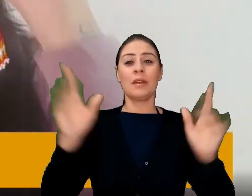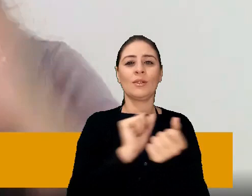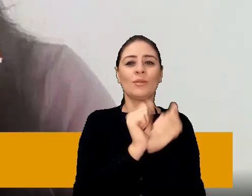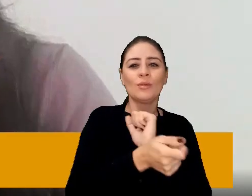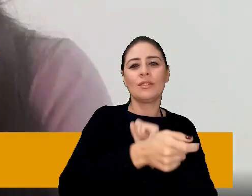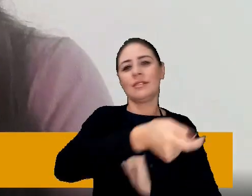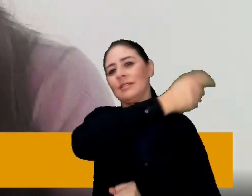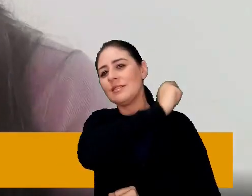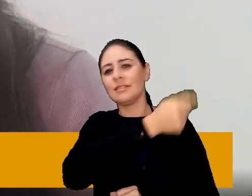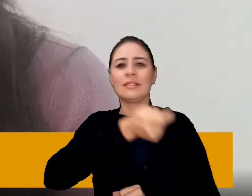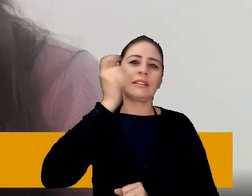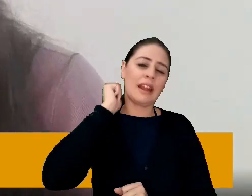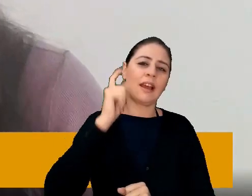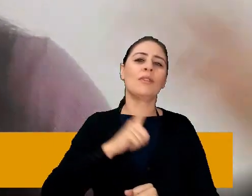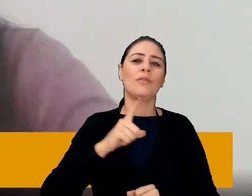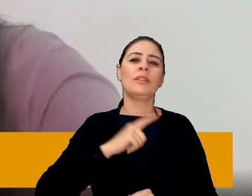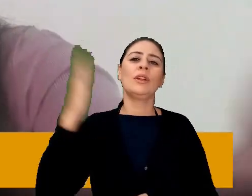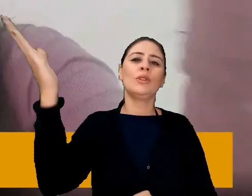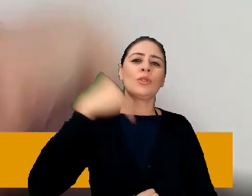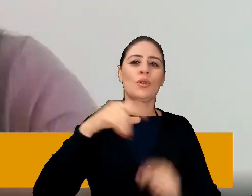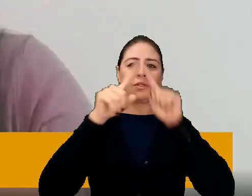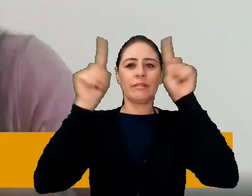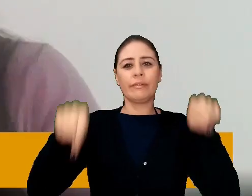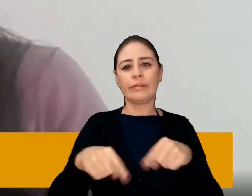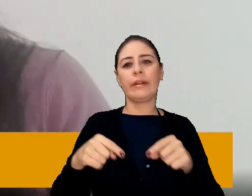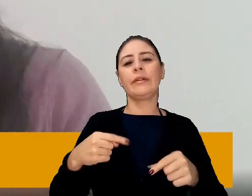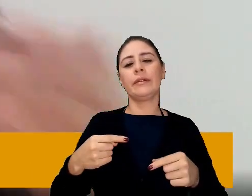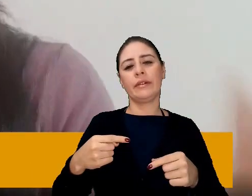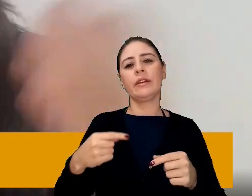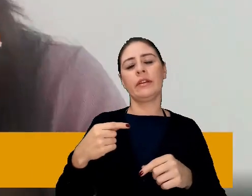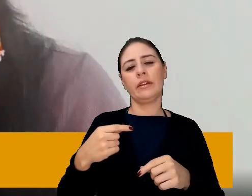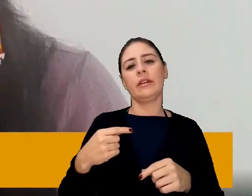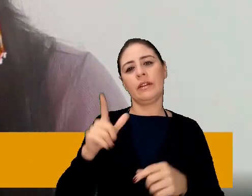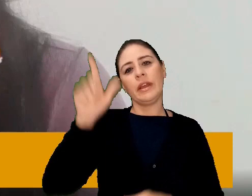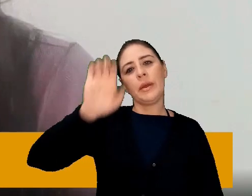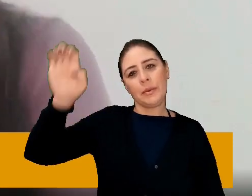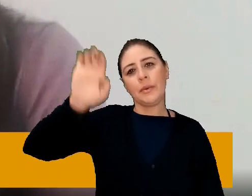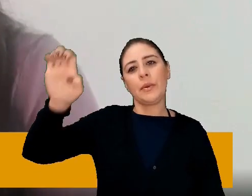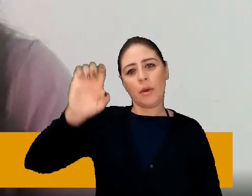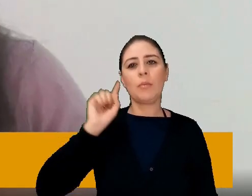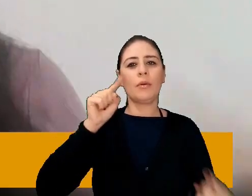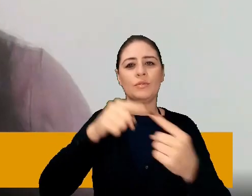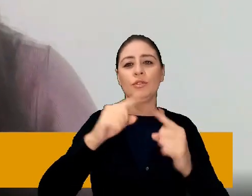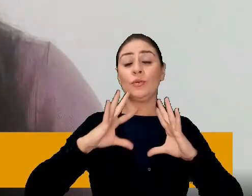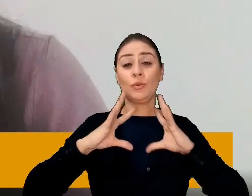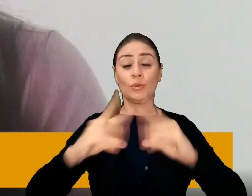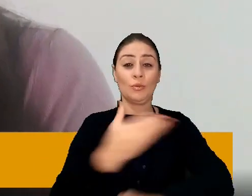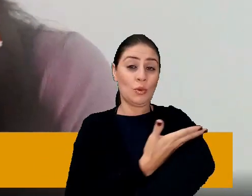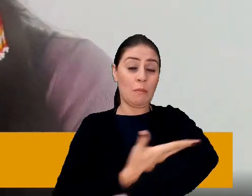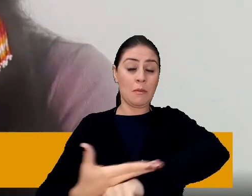libertaram, né? Os escravos trouxeram a mão de obra da Europa e a gente sabe que todo o plano era branquear esse continente,